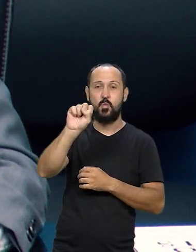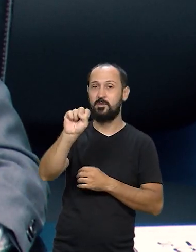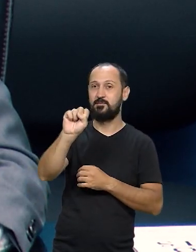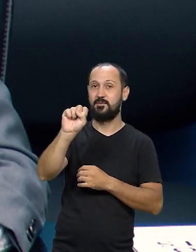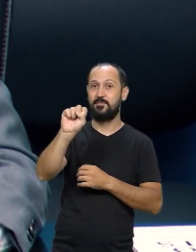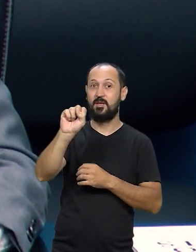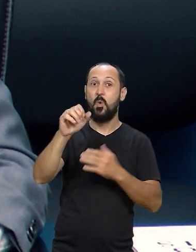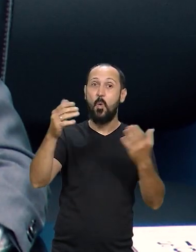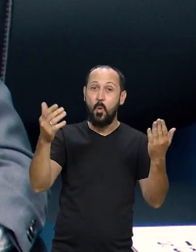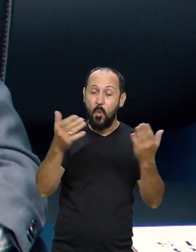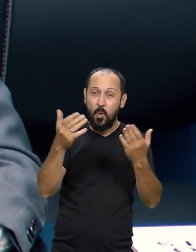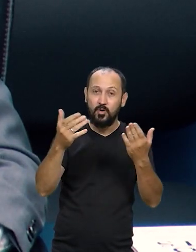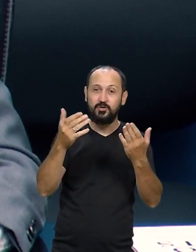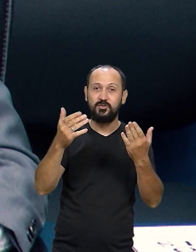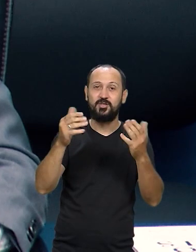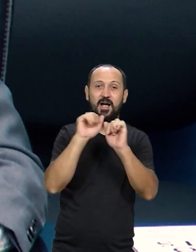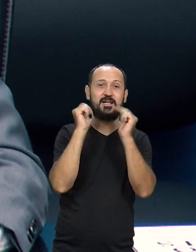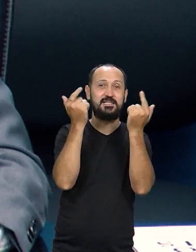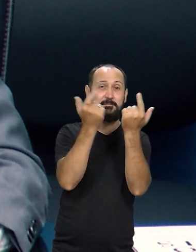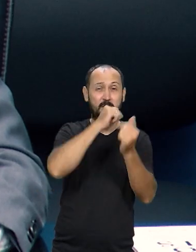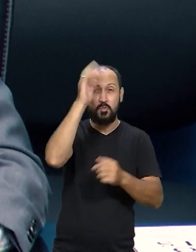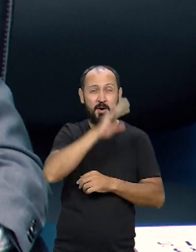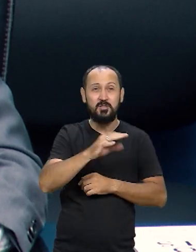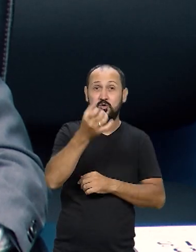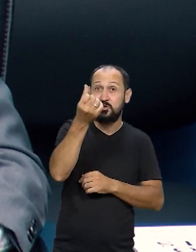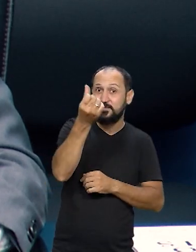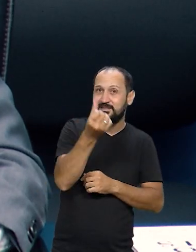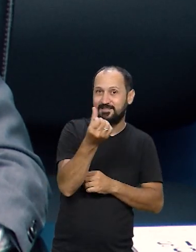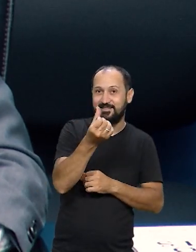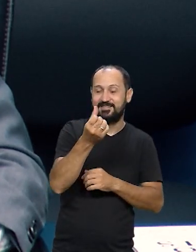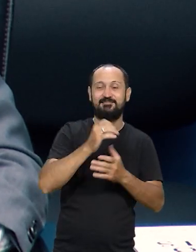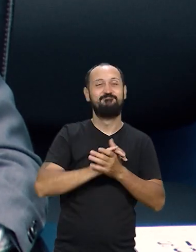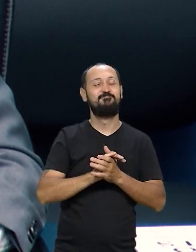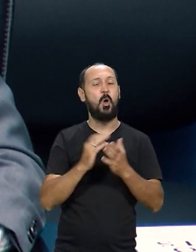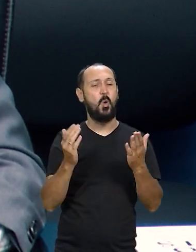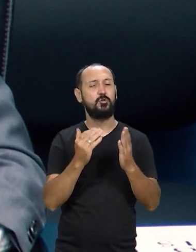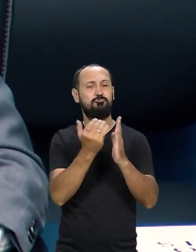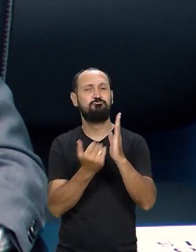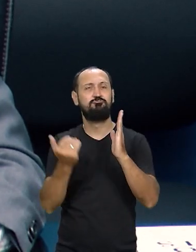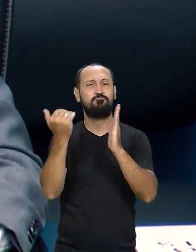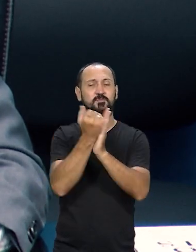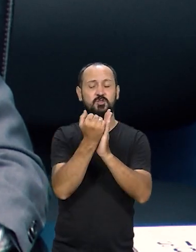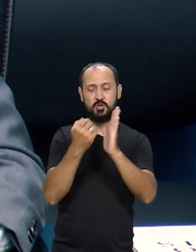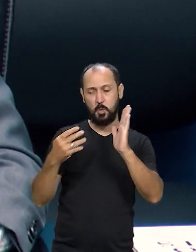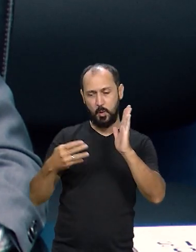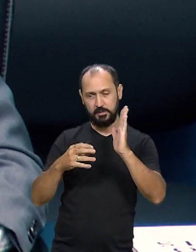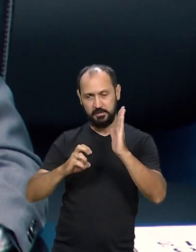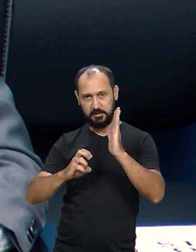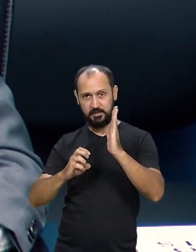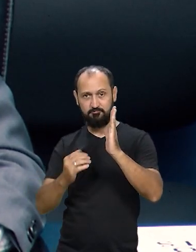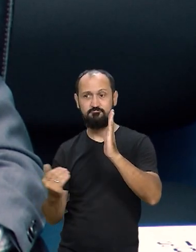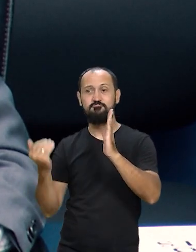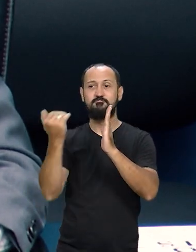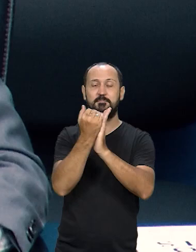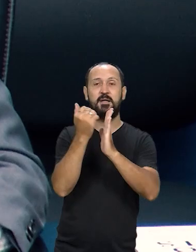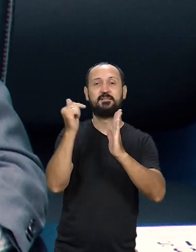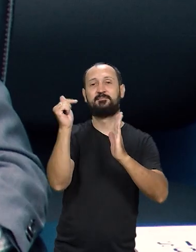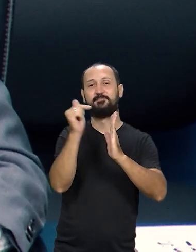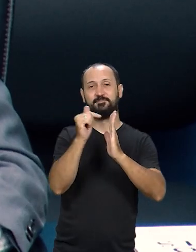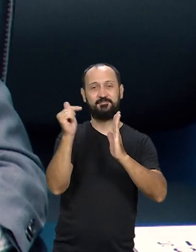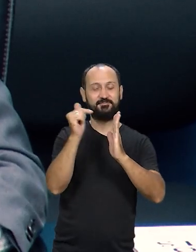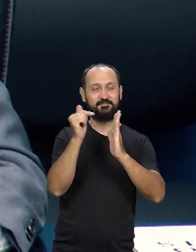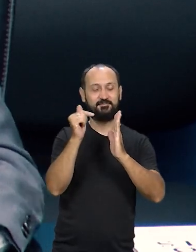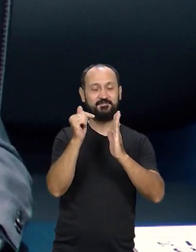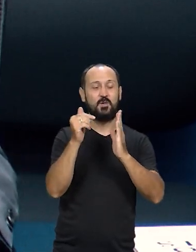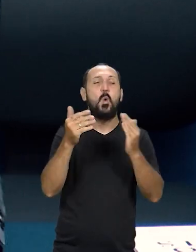77,58. É a sexta Assembleia do Brasil. Então, nós saímos de 45 para 77